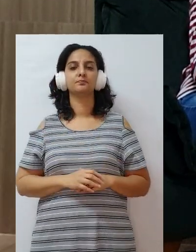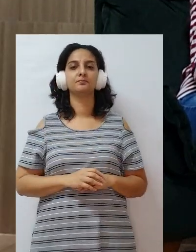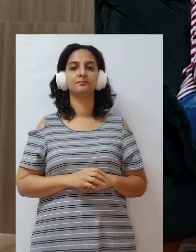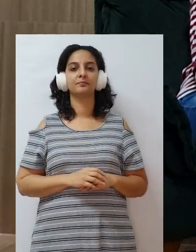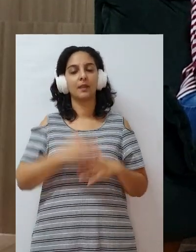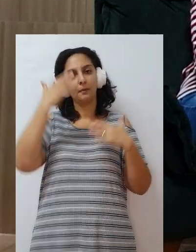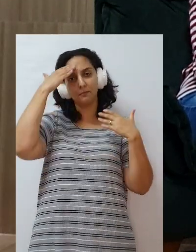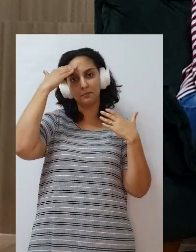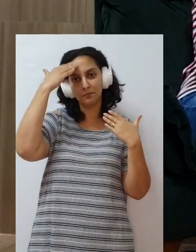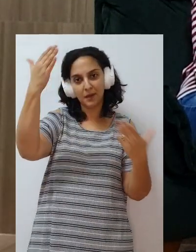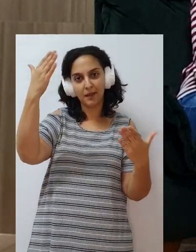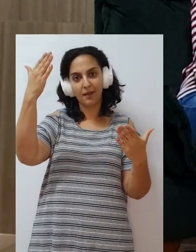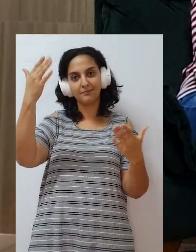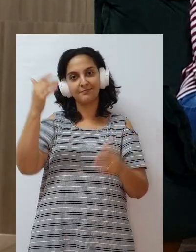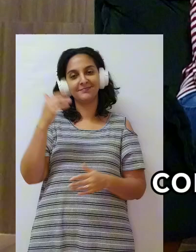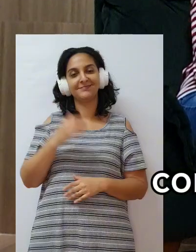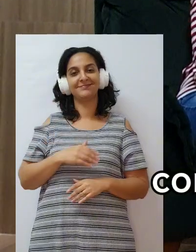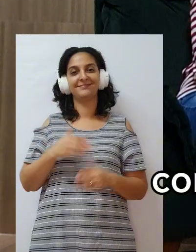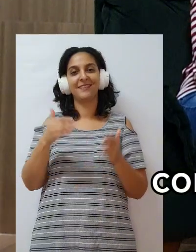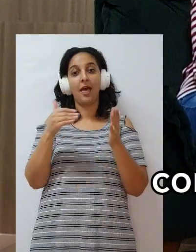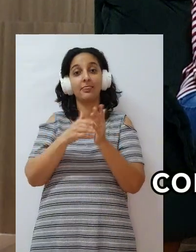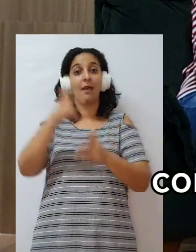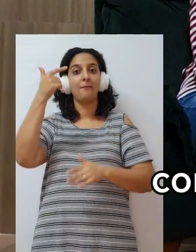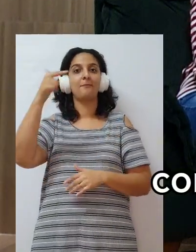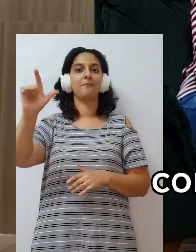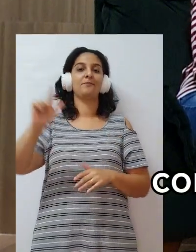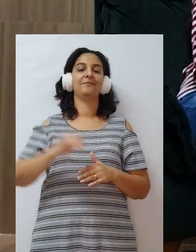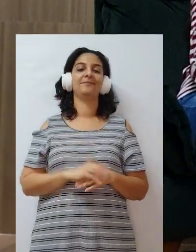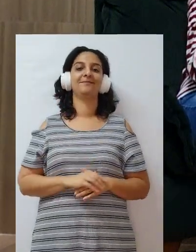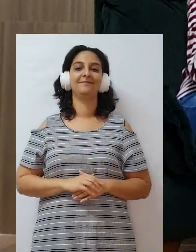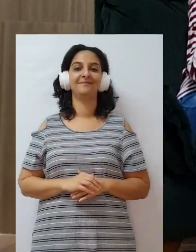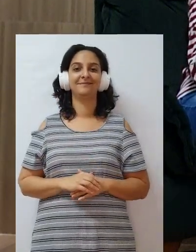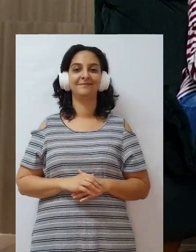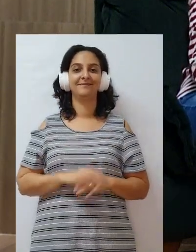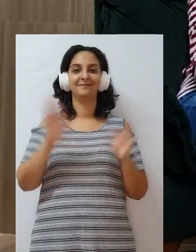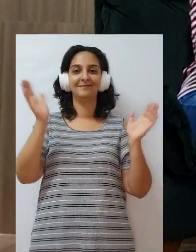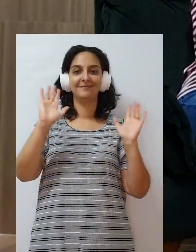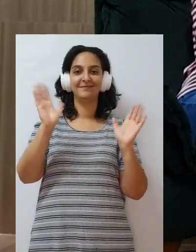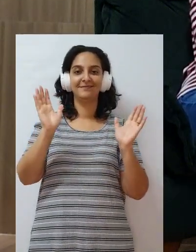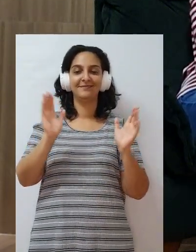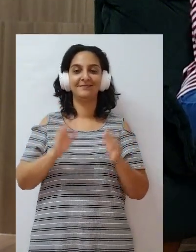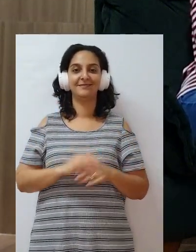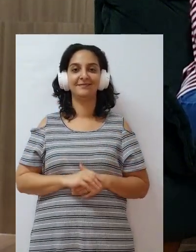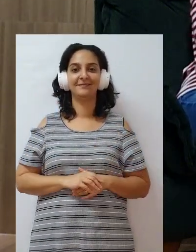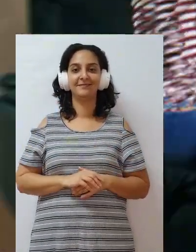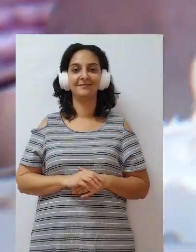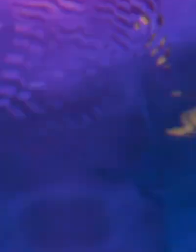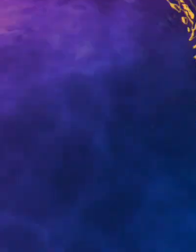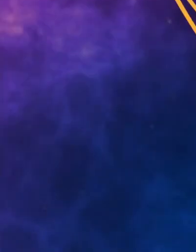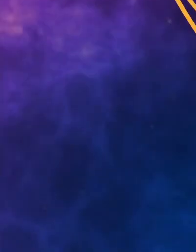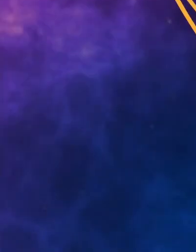não deixe de compartilhar com a gente não, tá bom? Obrigada, gente, até a próxima. Beijo!